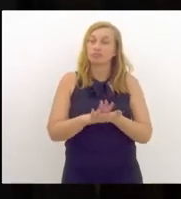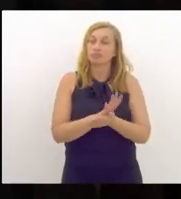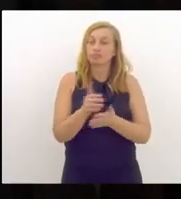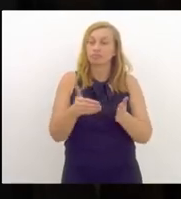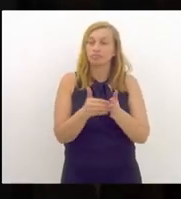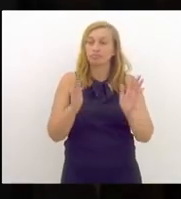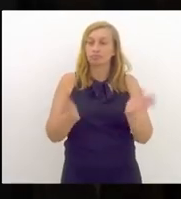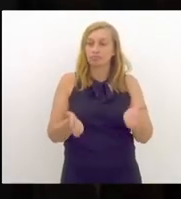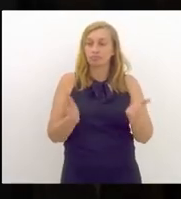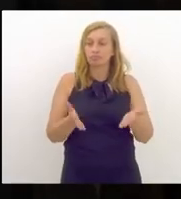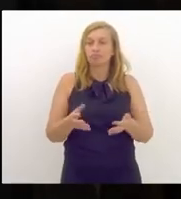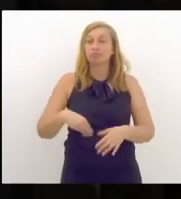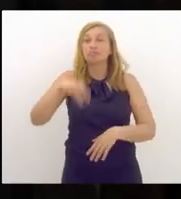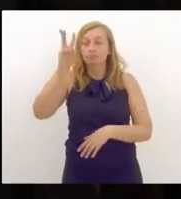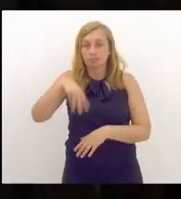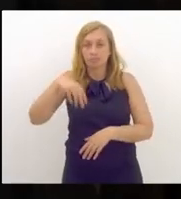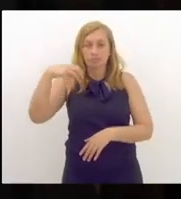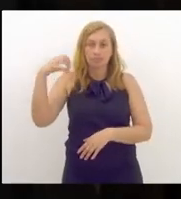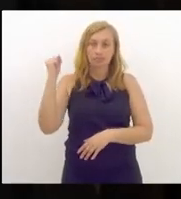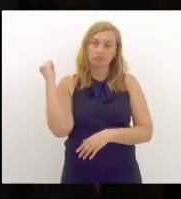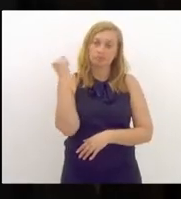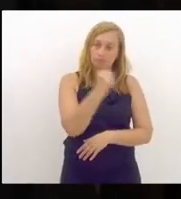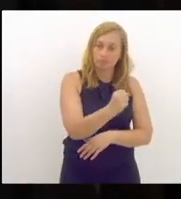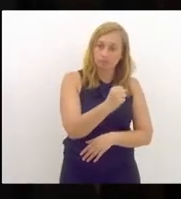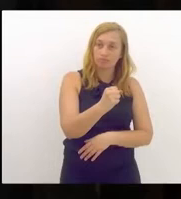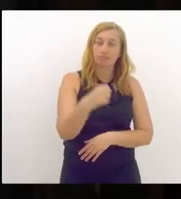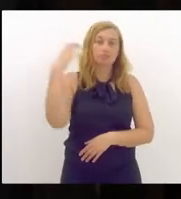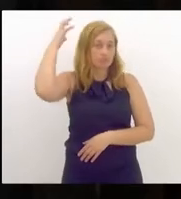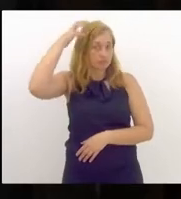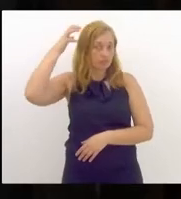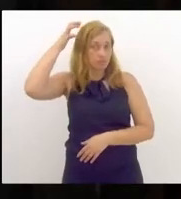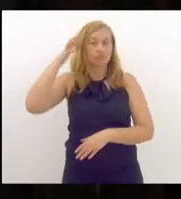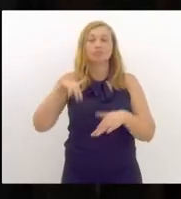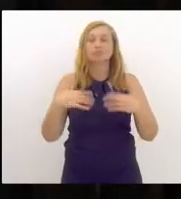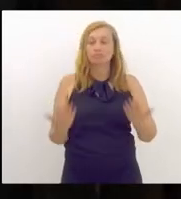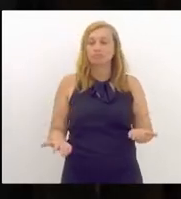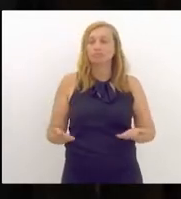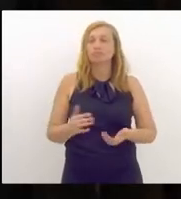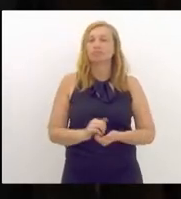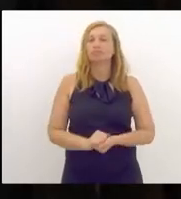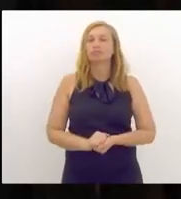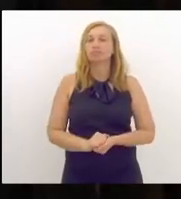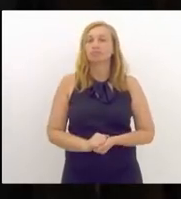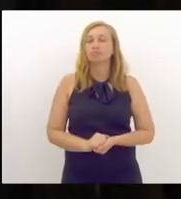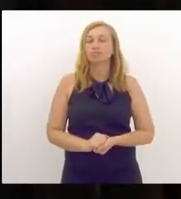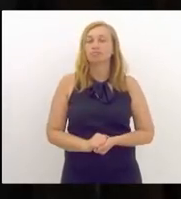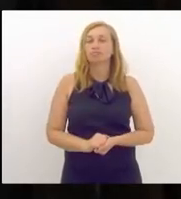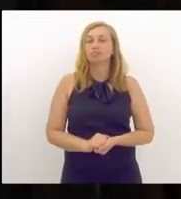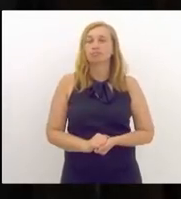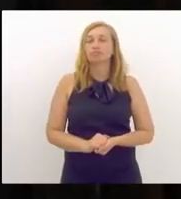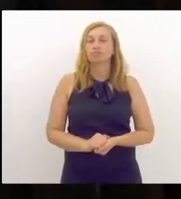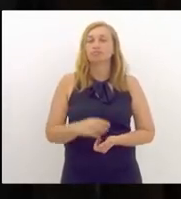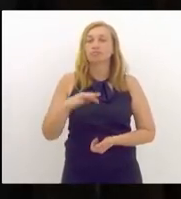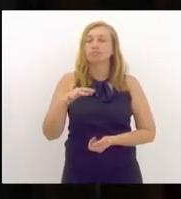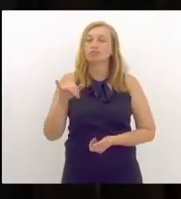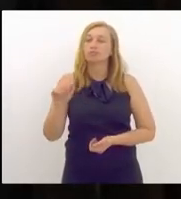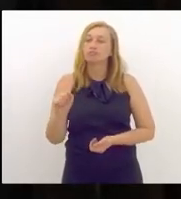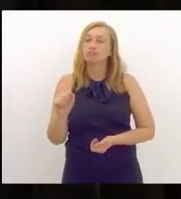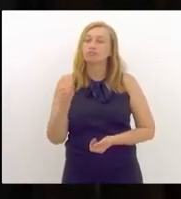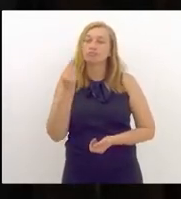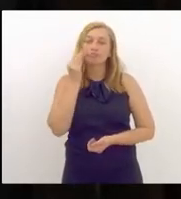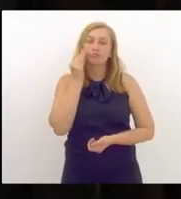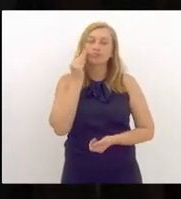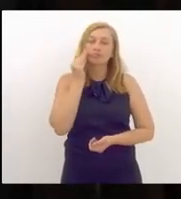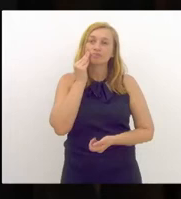Quem matou a magrega né que matou o Anderson né então eu acho que aí a Mônica Francisca ela